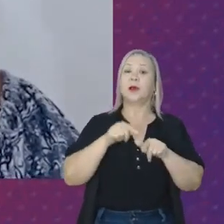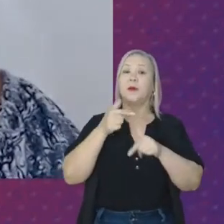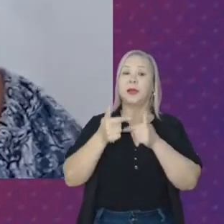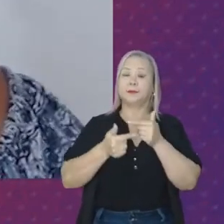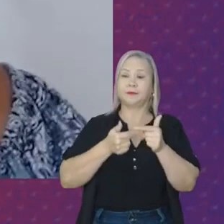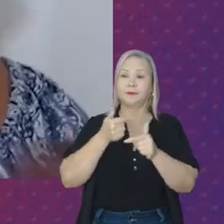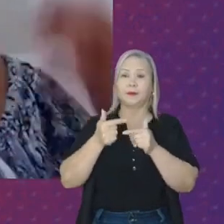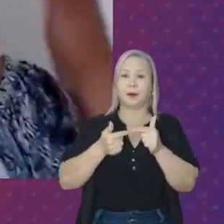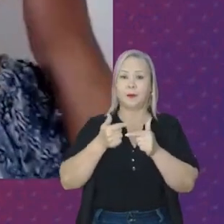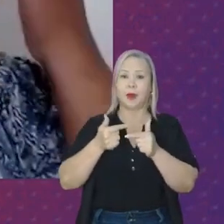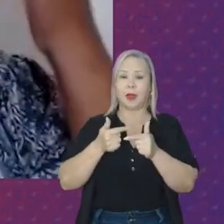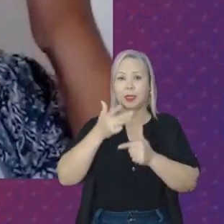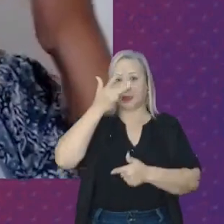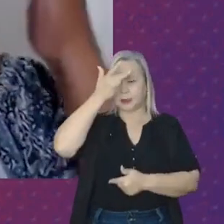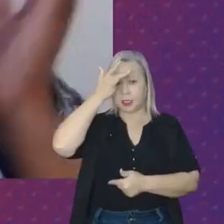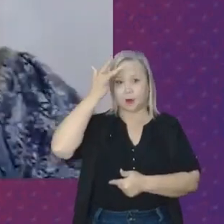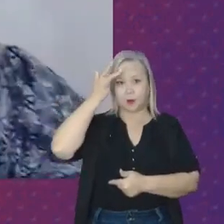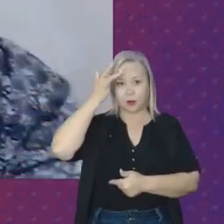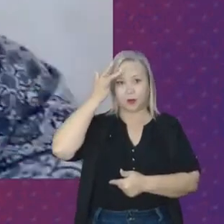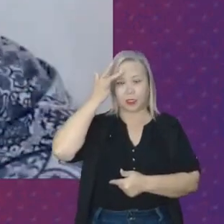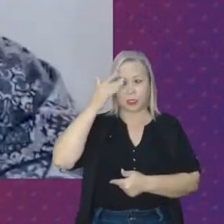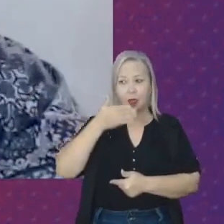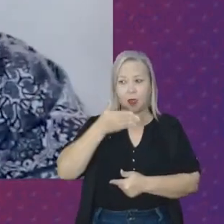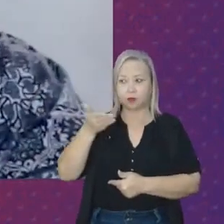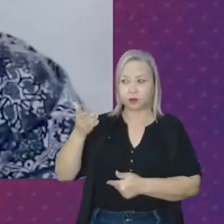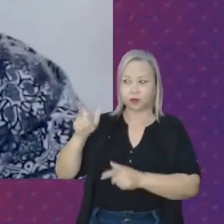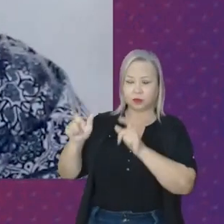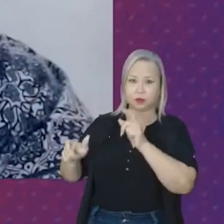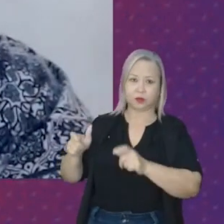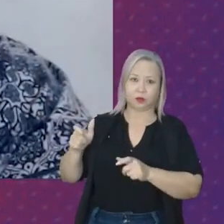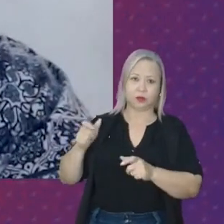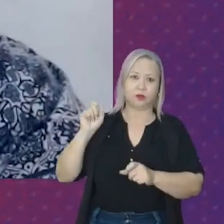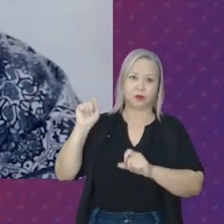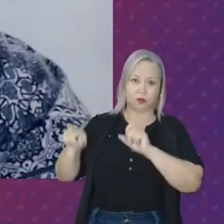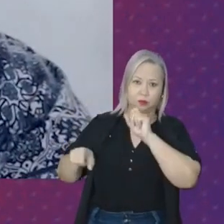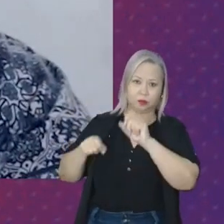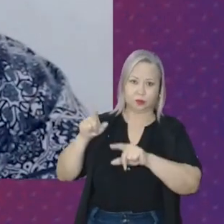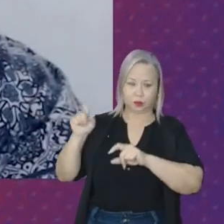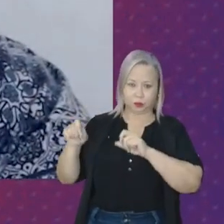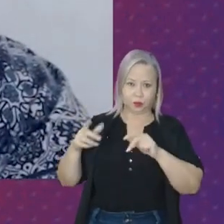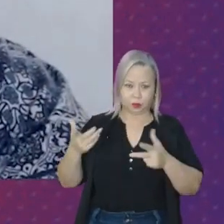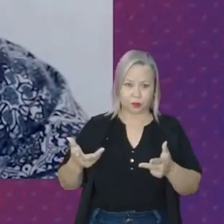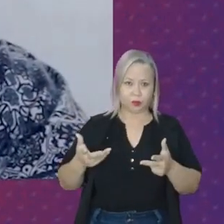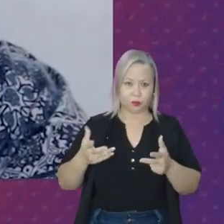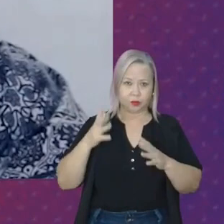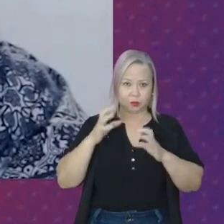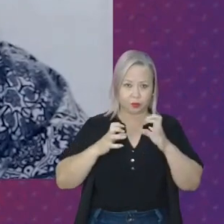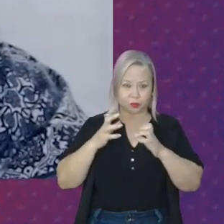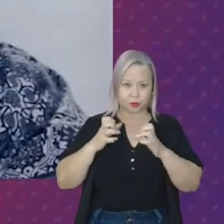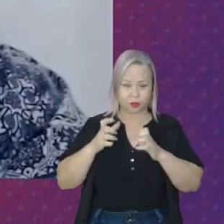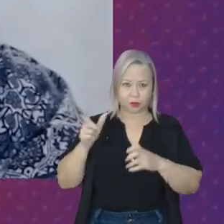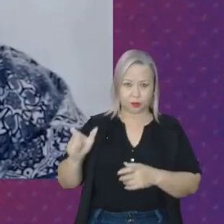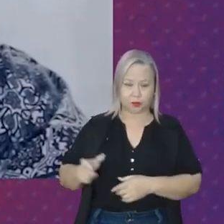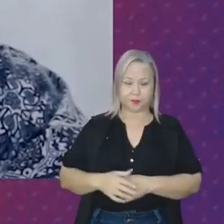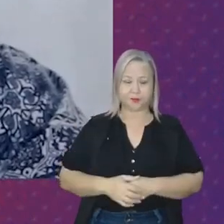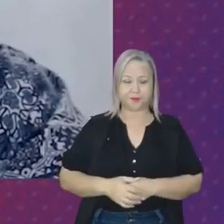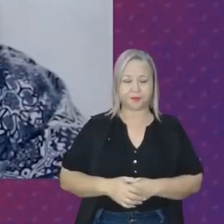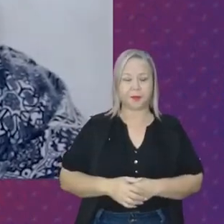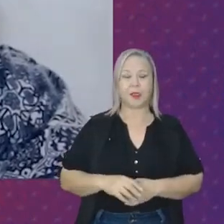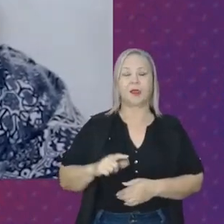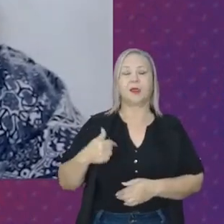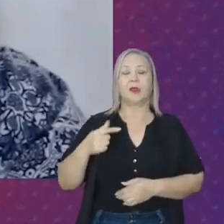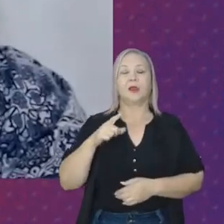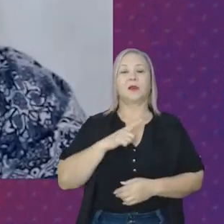a saúde mental desses agressores. E a gente vai caminhando nisso, né? Sempre com